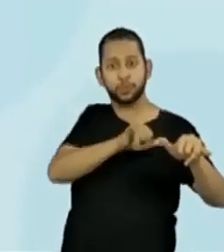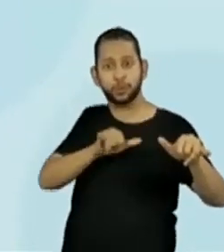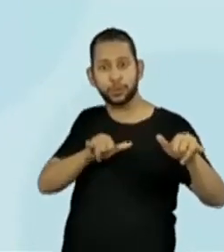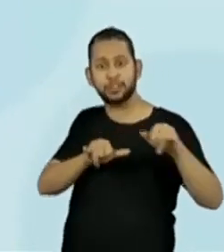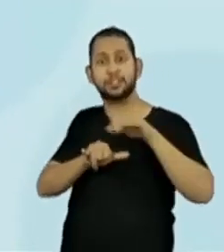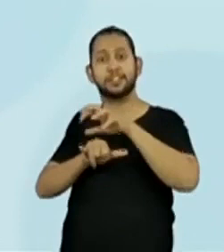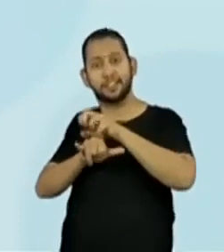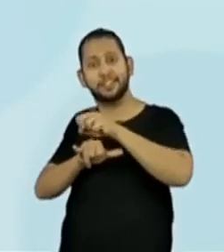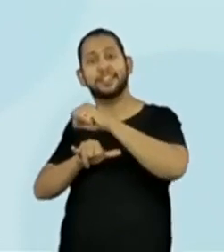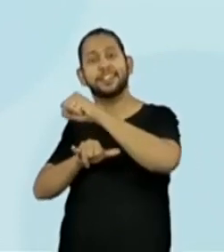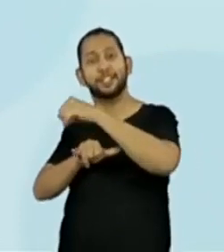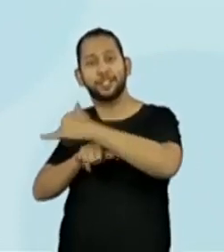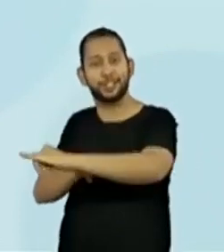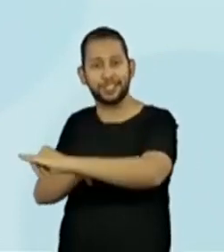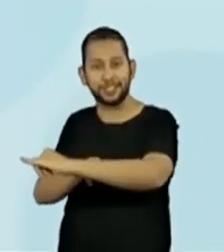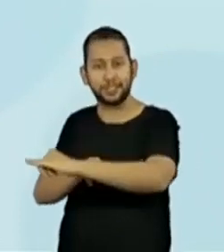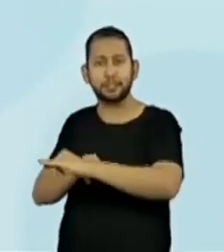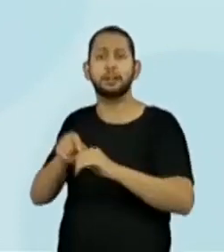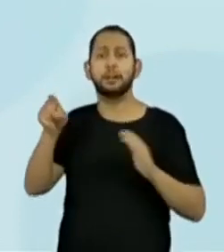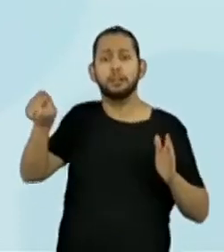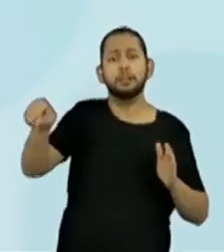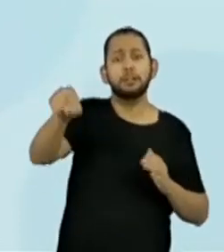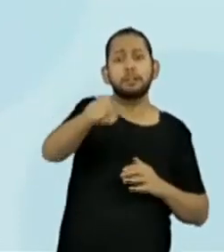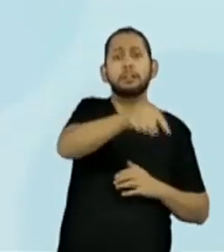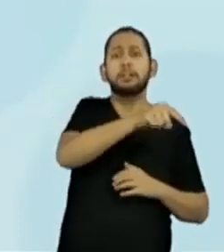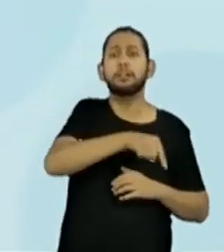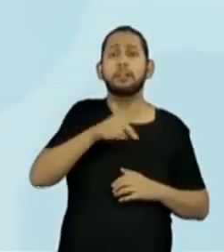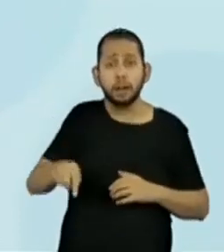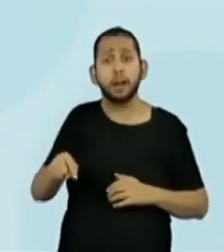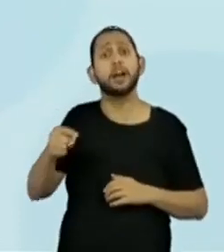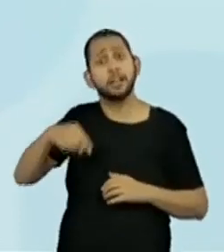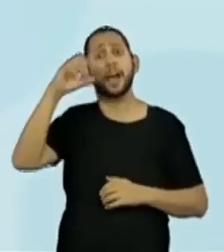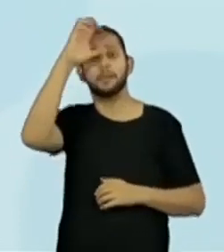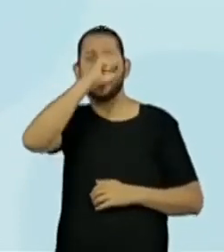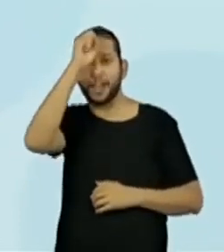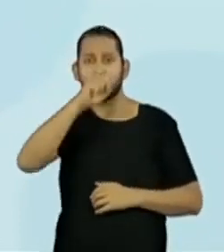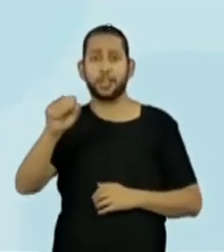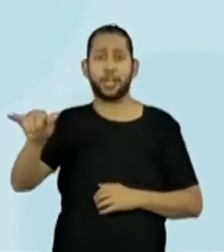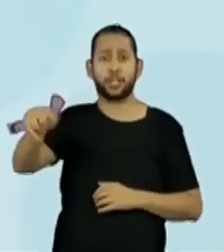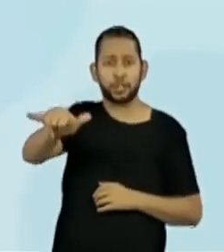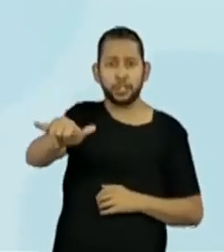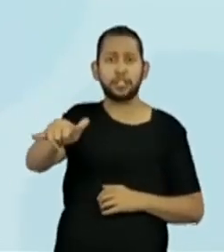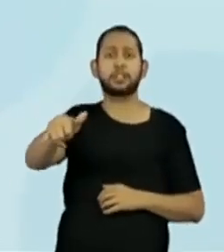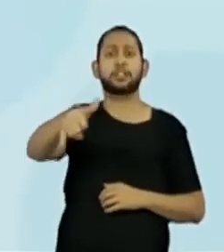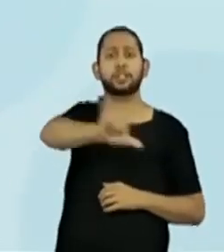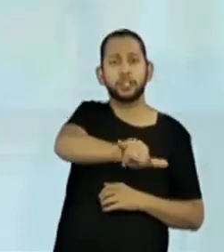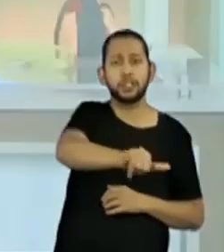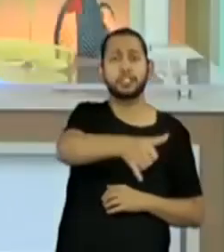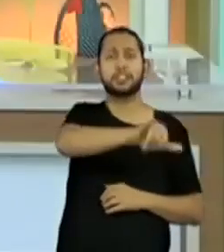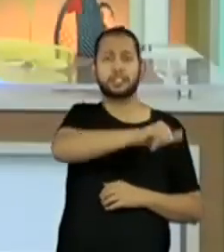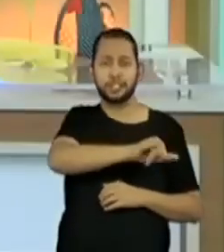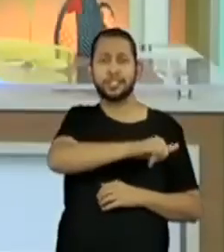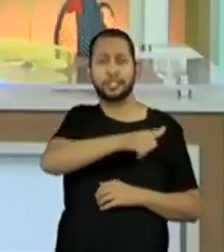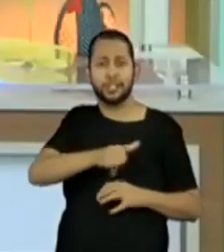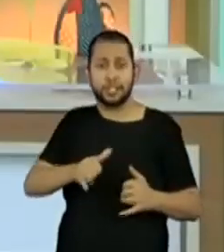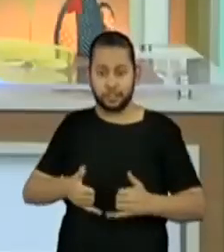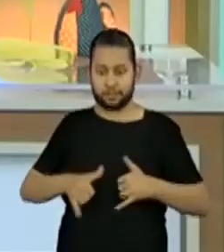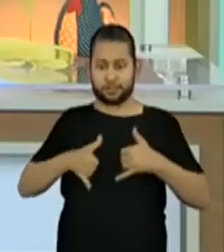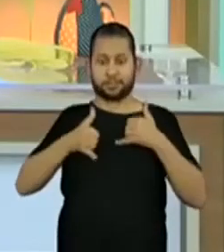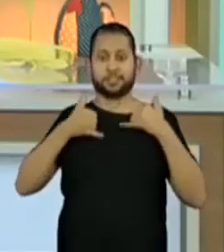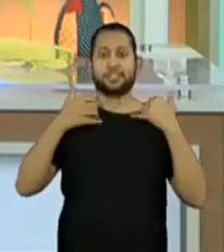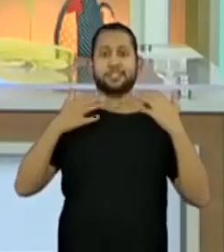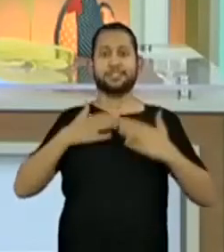para nós como e através de quem essa energia é transferida. Para representar